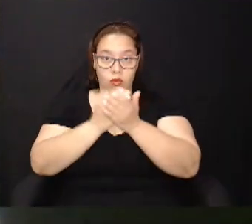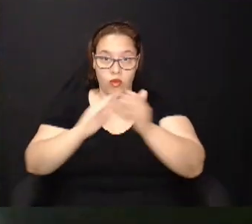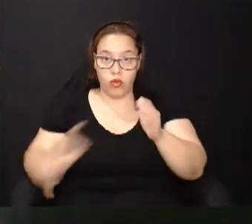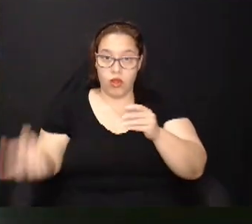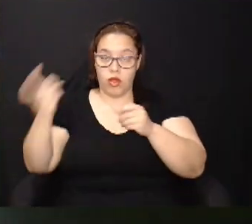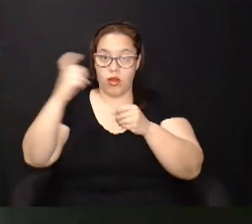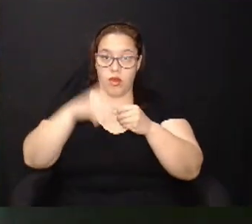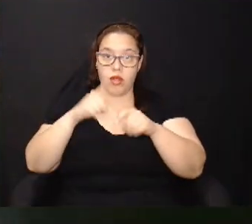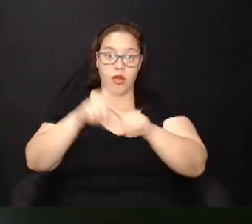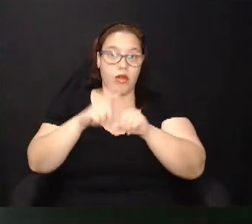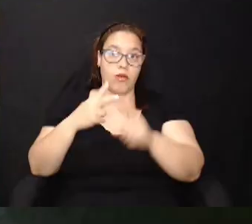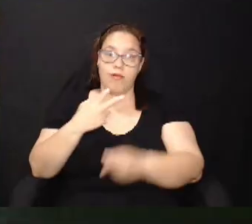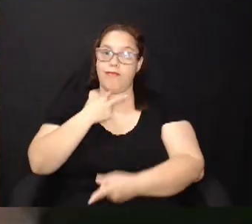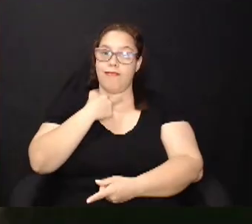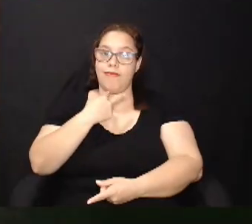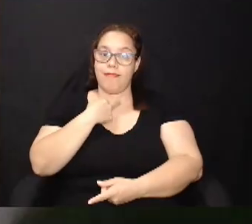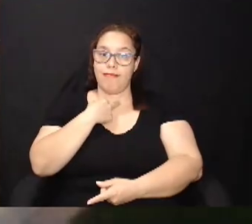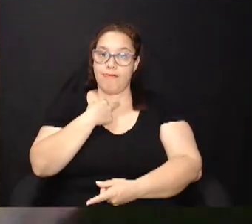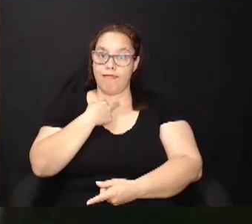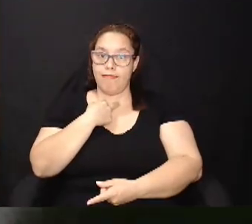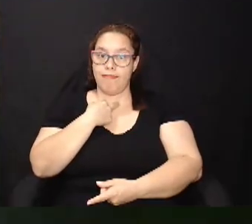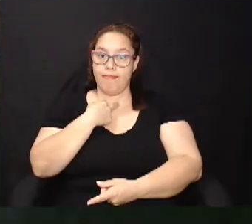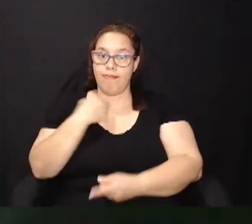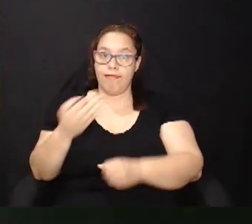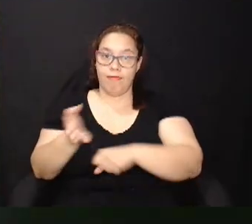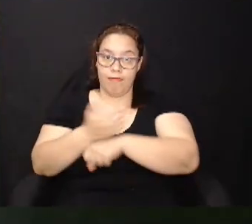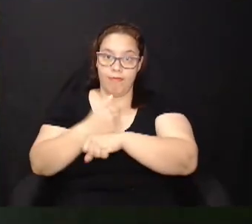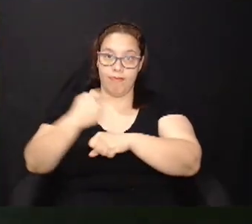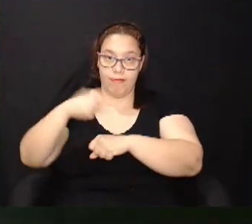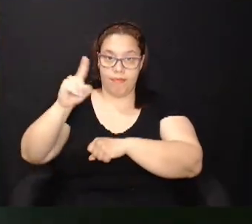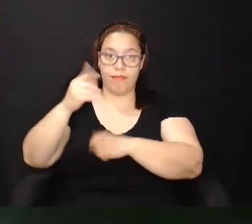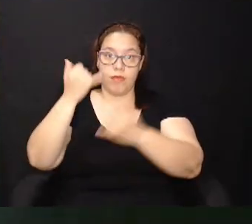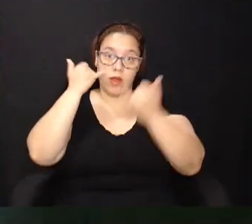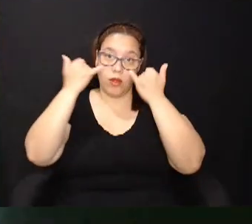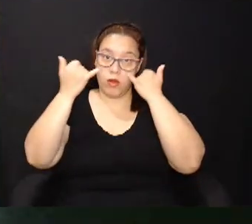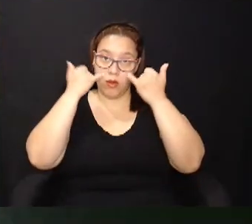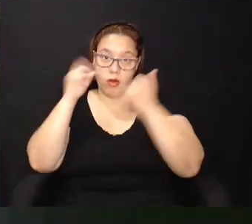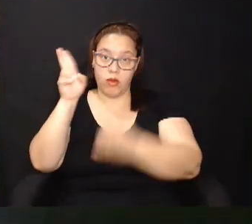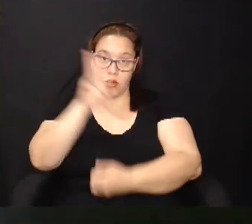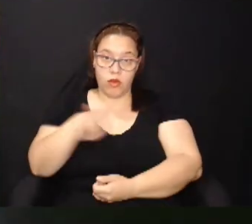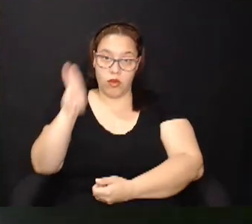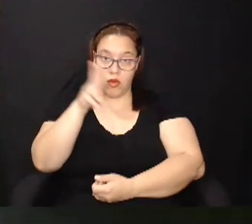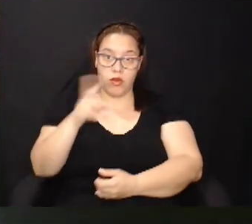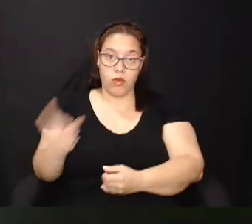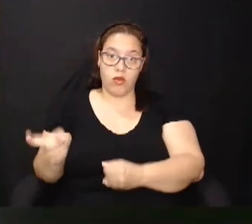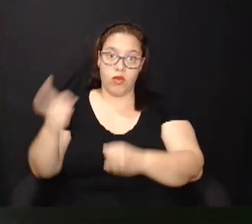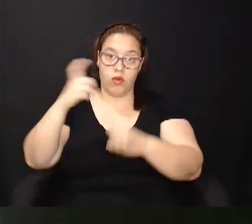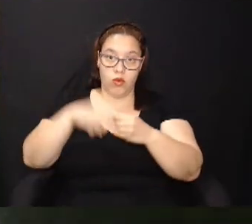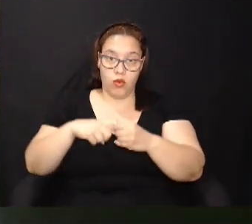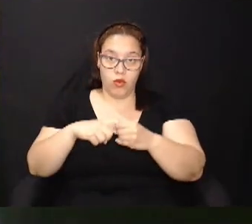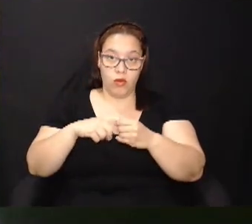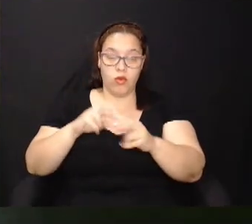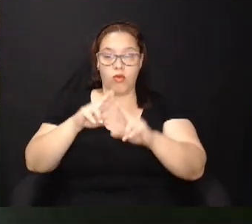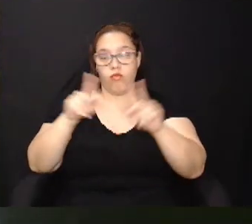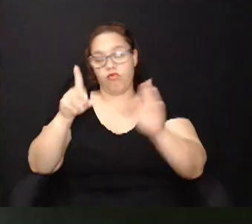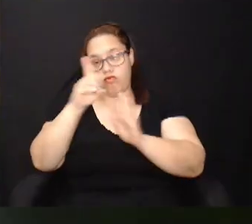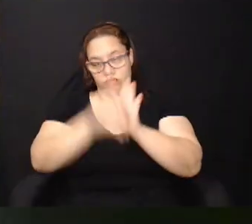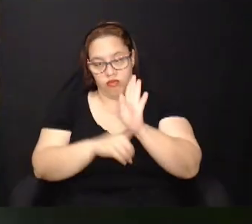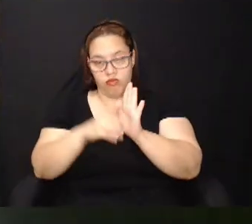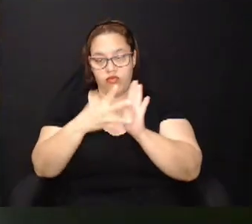não pode fazer aquilo se você, antes do voo de ida, informar que você vai usar a volta. Esses e outros tantos direitos são previstos lá na Resolução